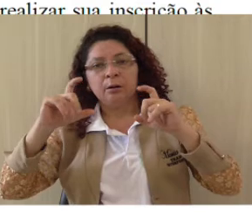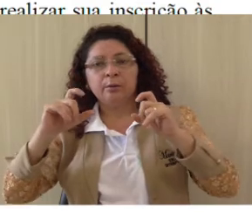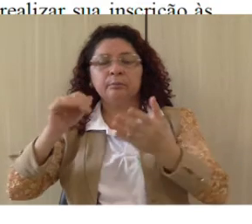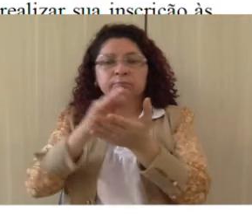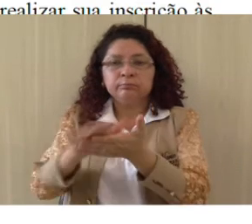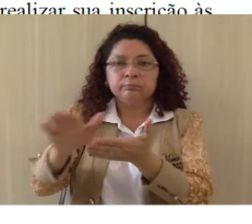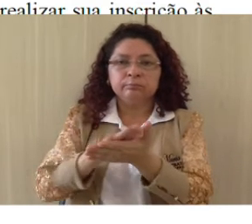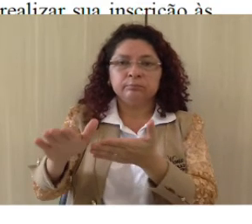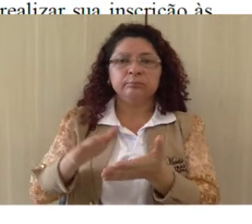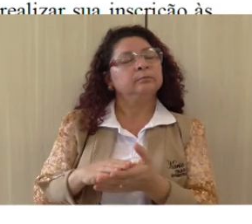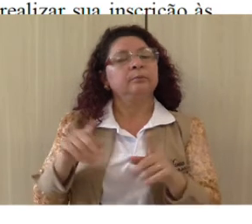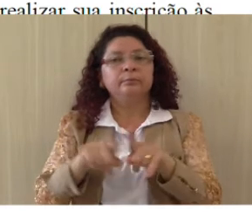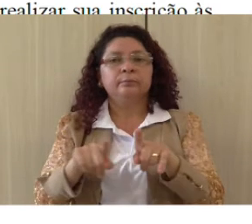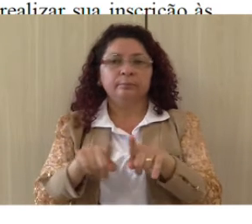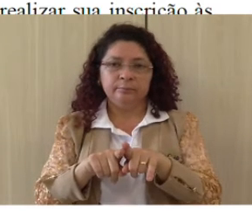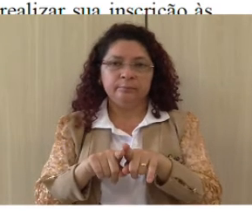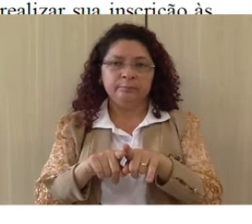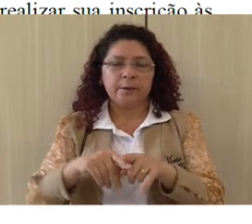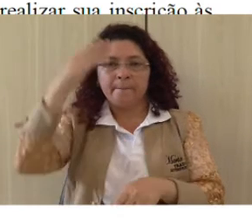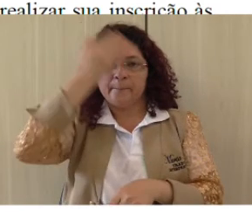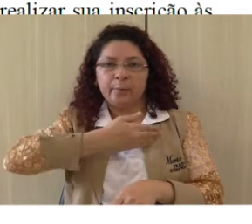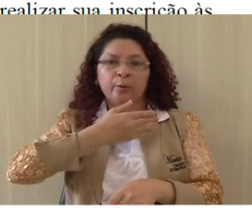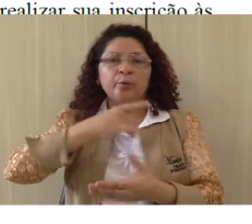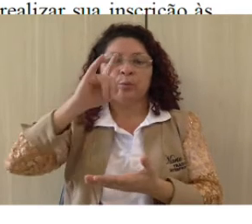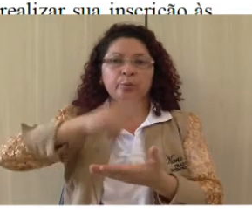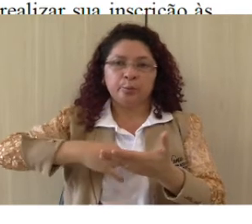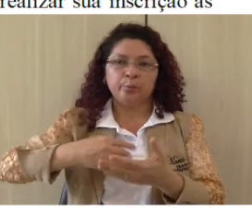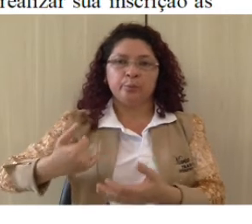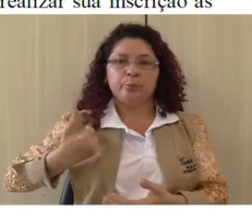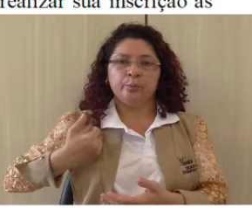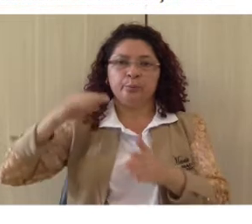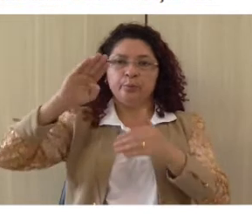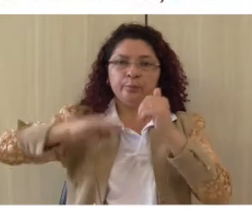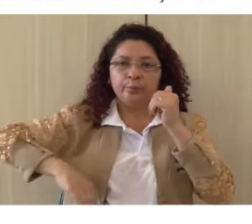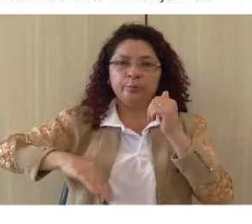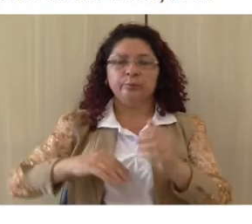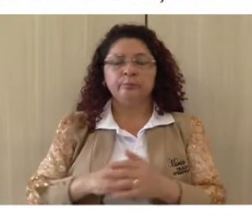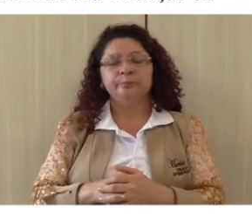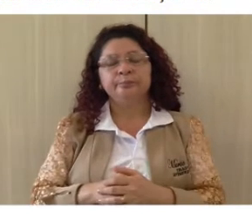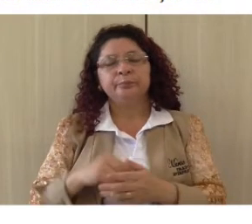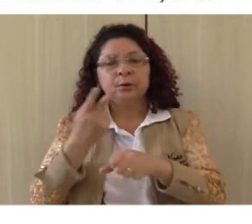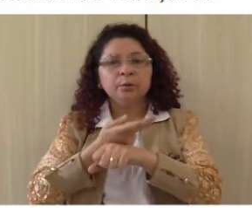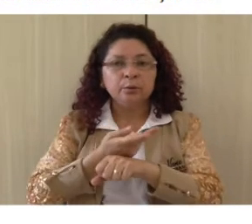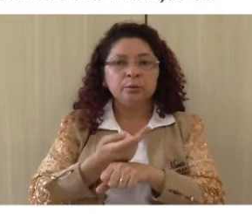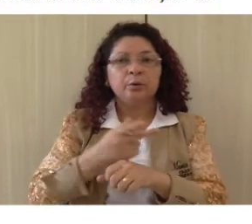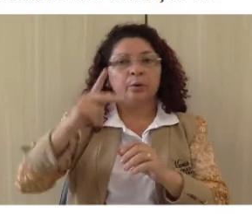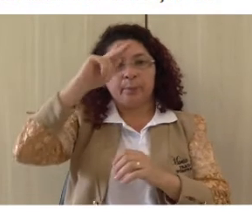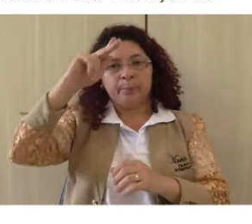e cópia, e documento legal que comprove a tutela do menor. C. Procurador